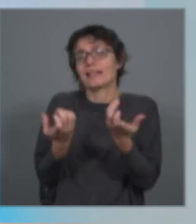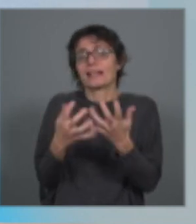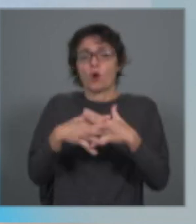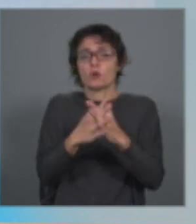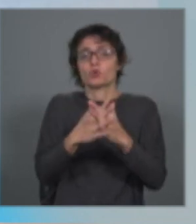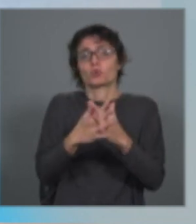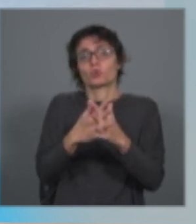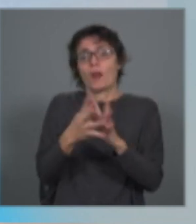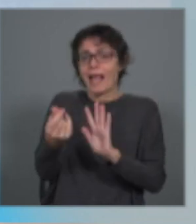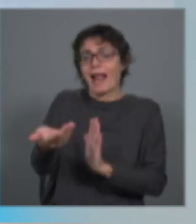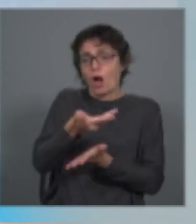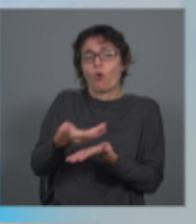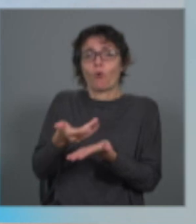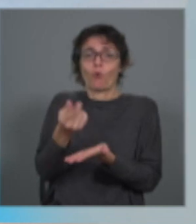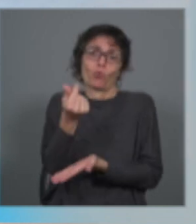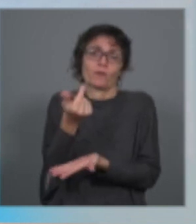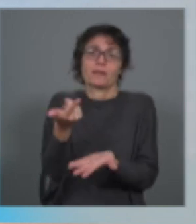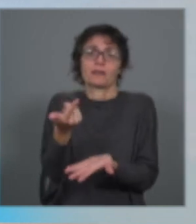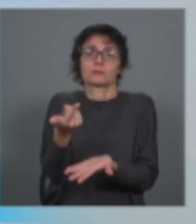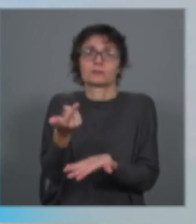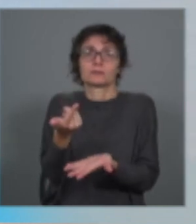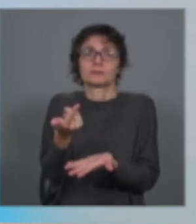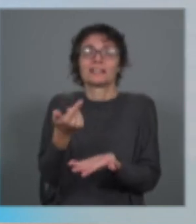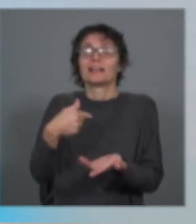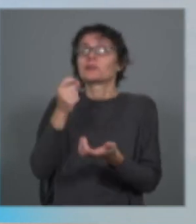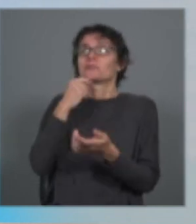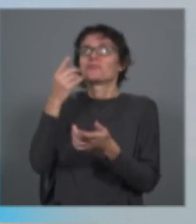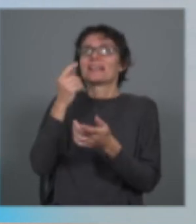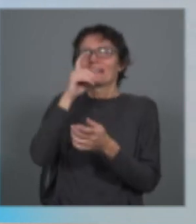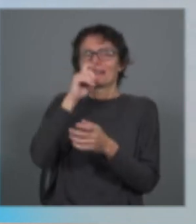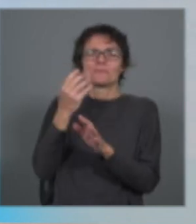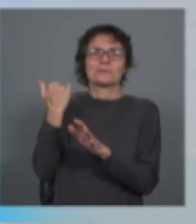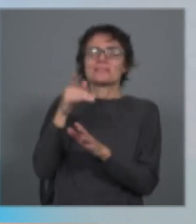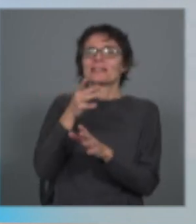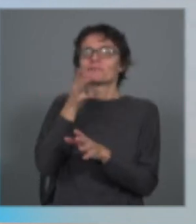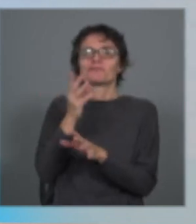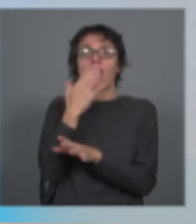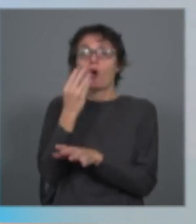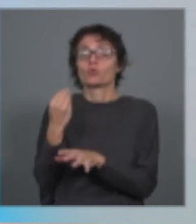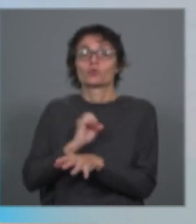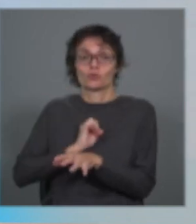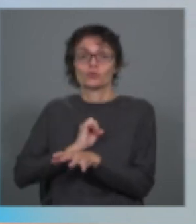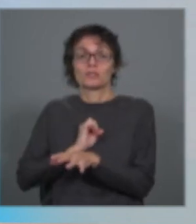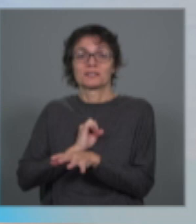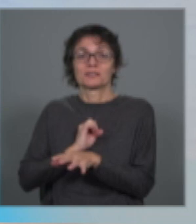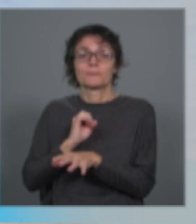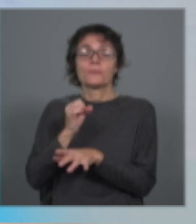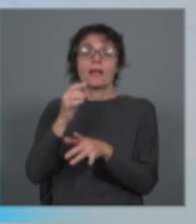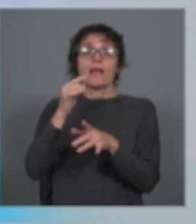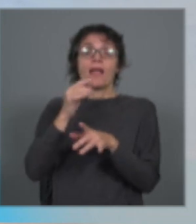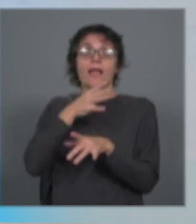alunos, como sabe, eu gosto muito de os provocar, não é? Todo este discurso, a propósito até da magnífica carta